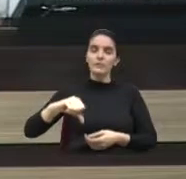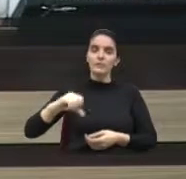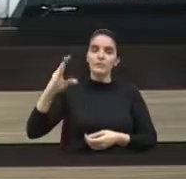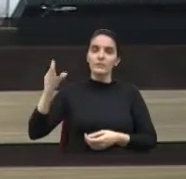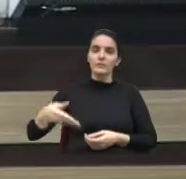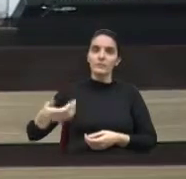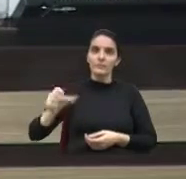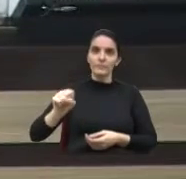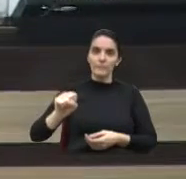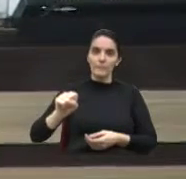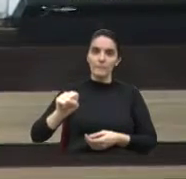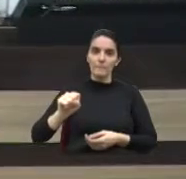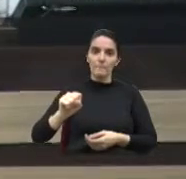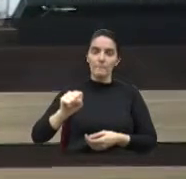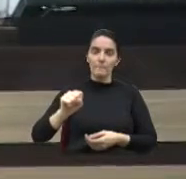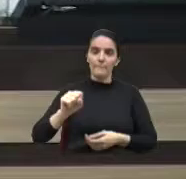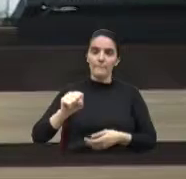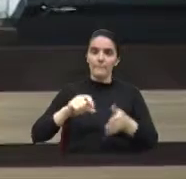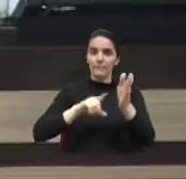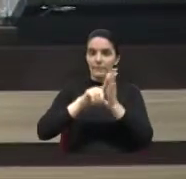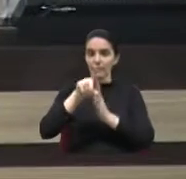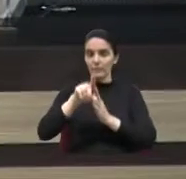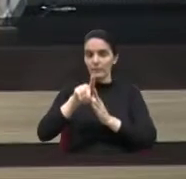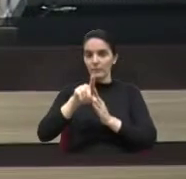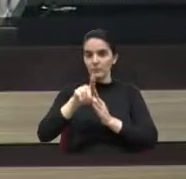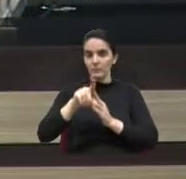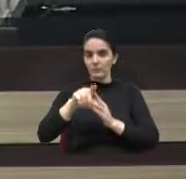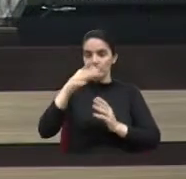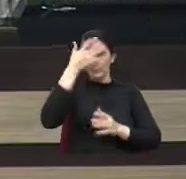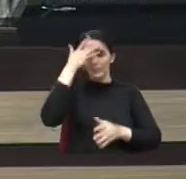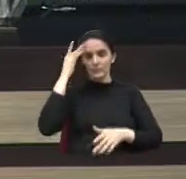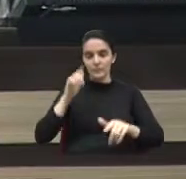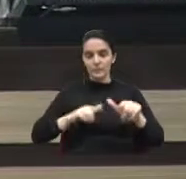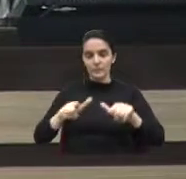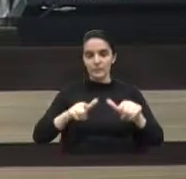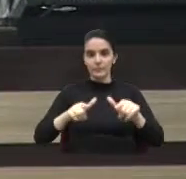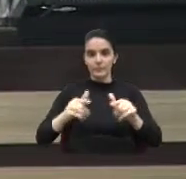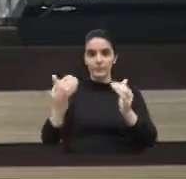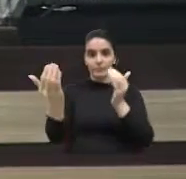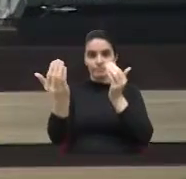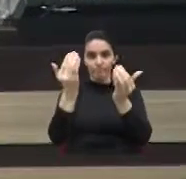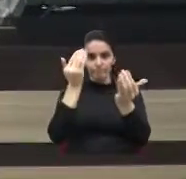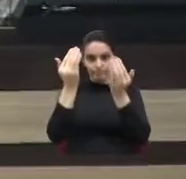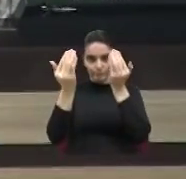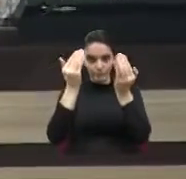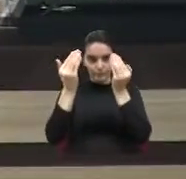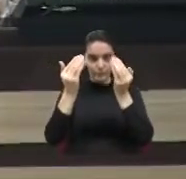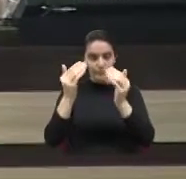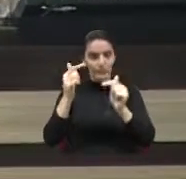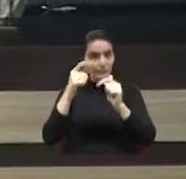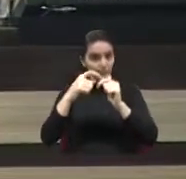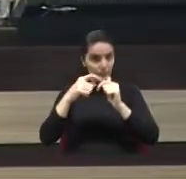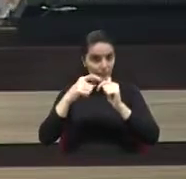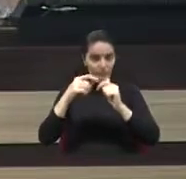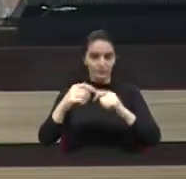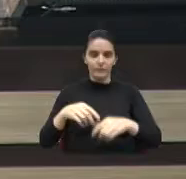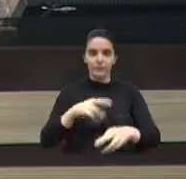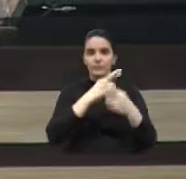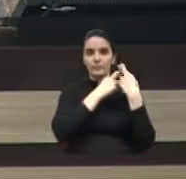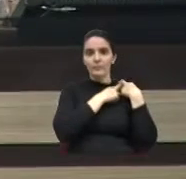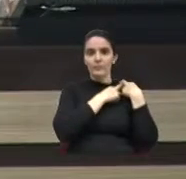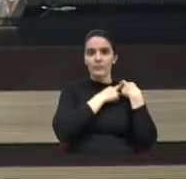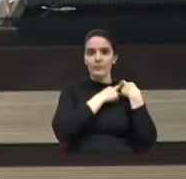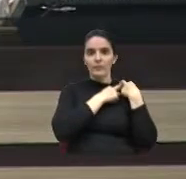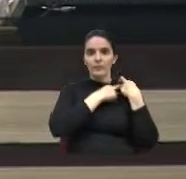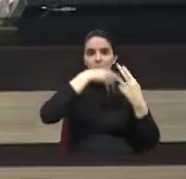419/2018. Requer informações sobre a contratação de psiquiatras na saúde mental. Vereadora Érica Tanque, e